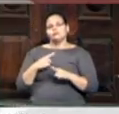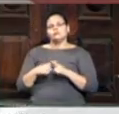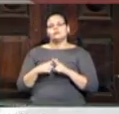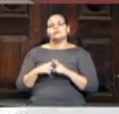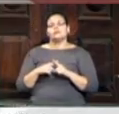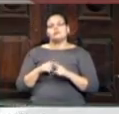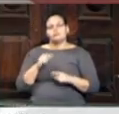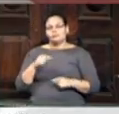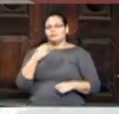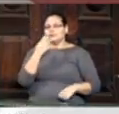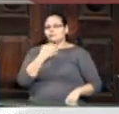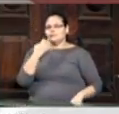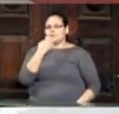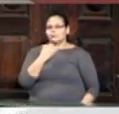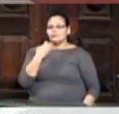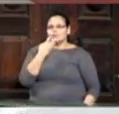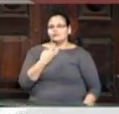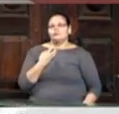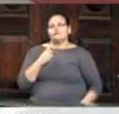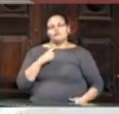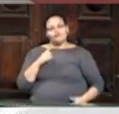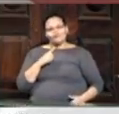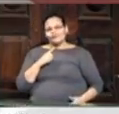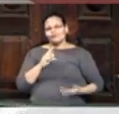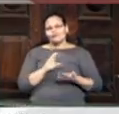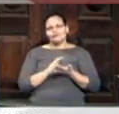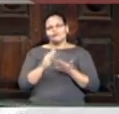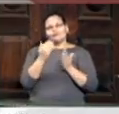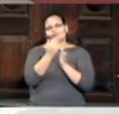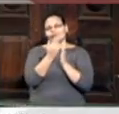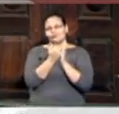além de musicólogo, além de um currículo